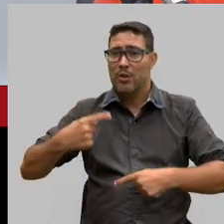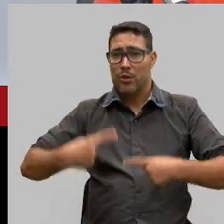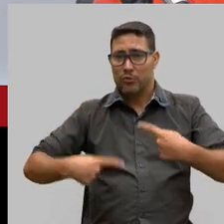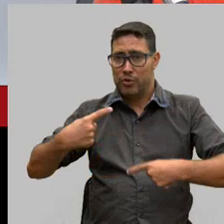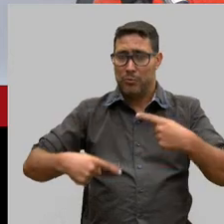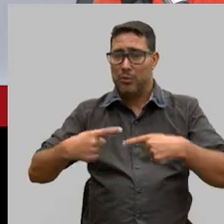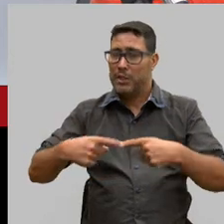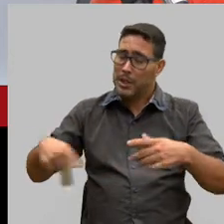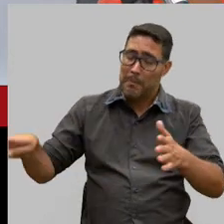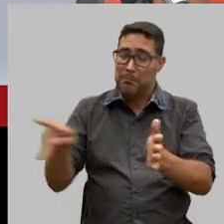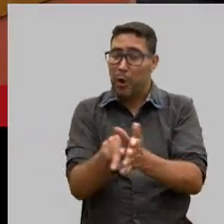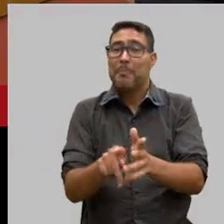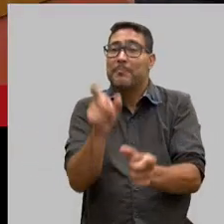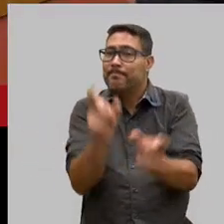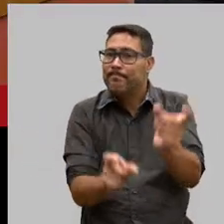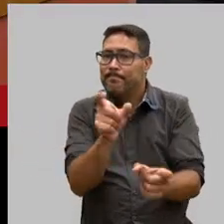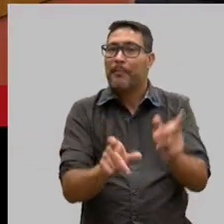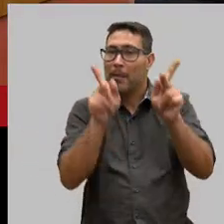pessoas